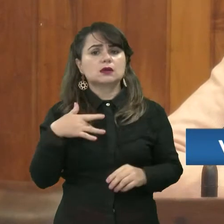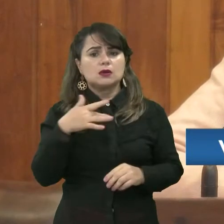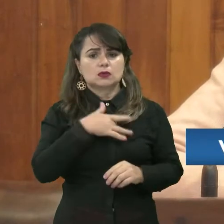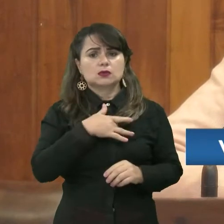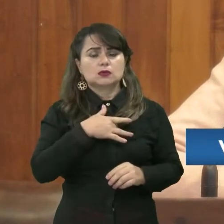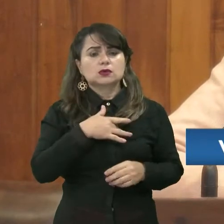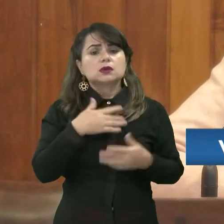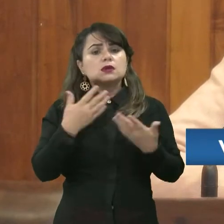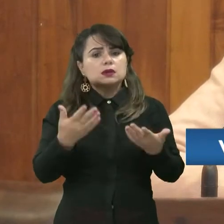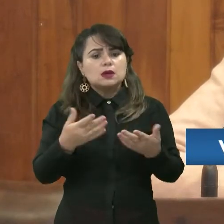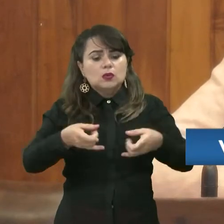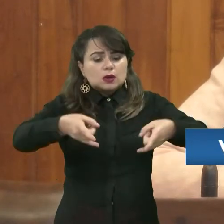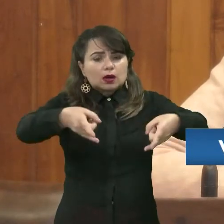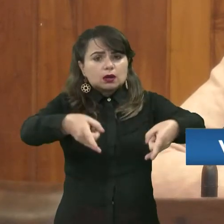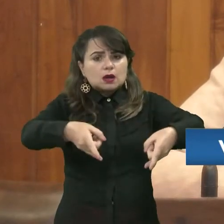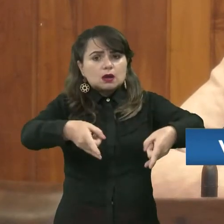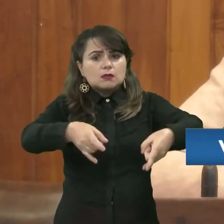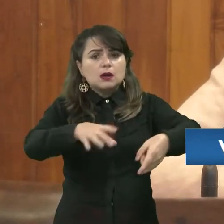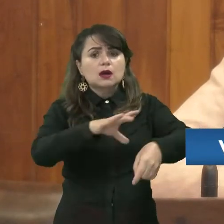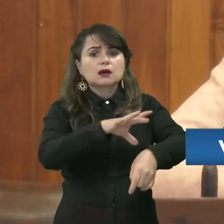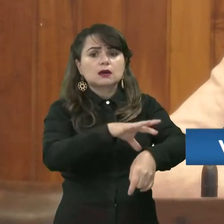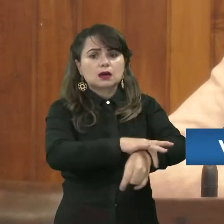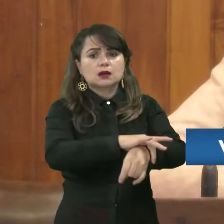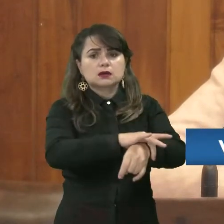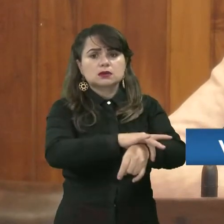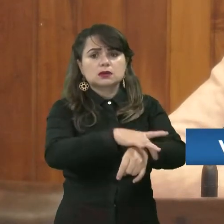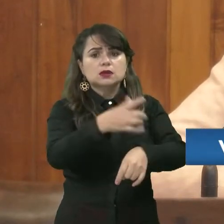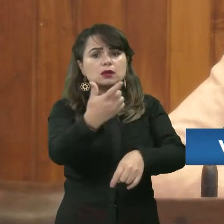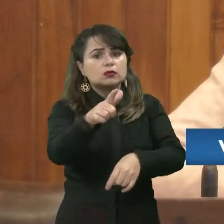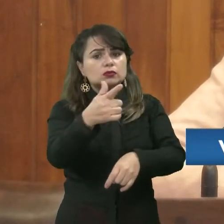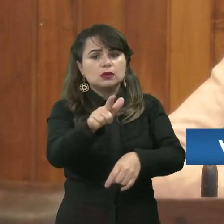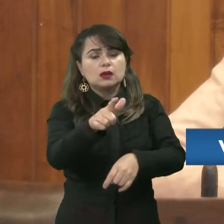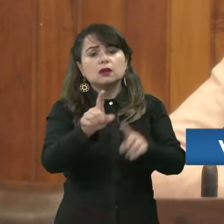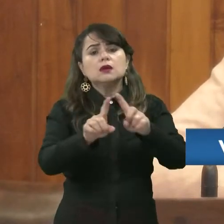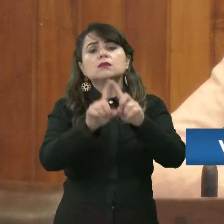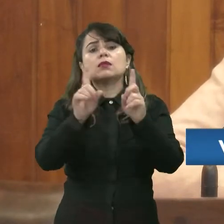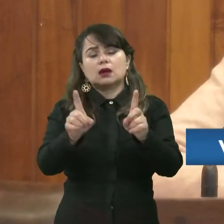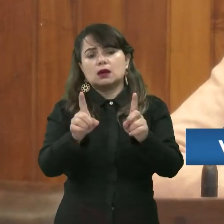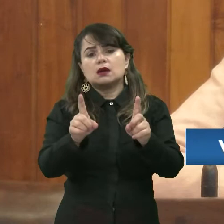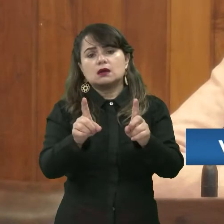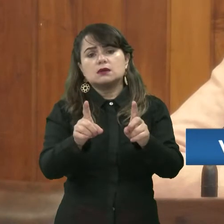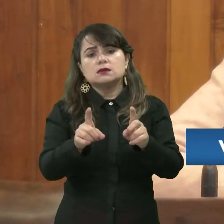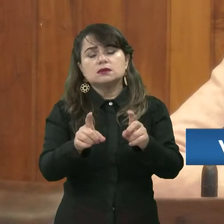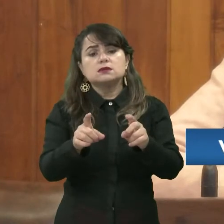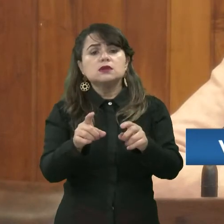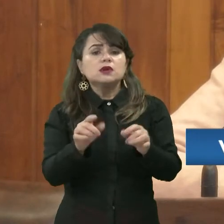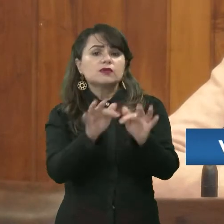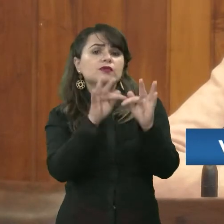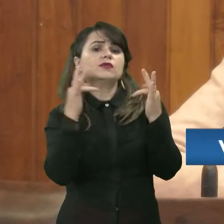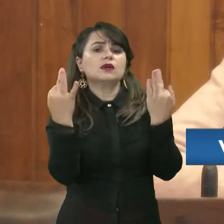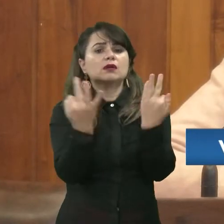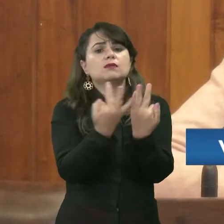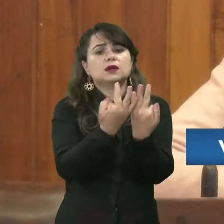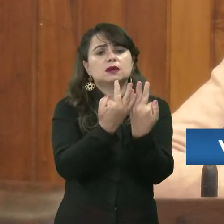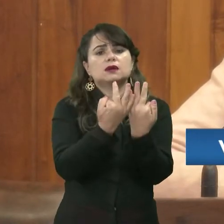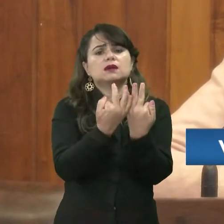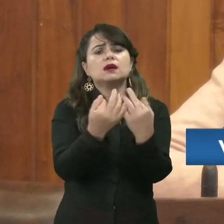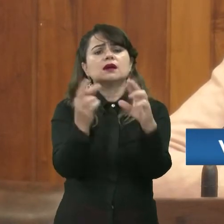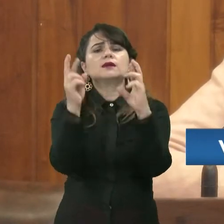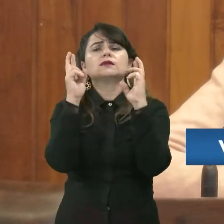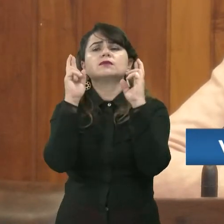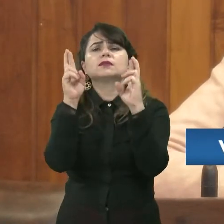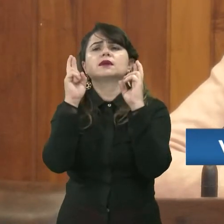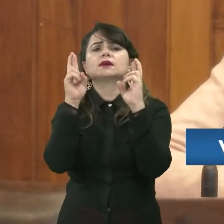vai garantir nada, mas vai dar esperança para aquele familiar, vai dar esperança para aquela pessoa que está aguardando a